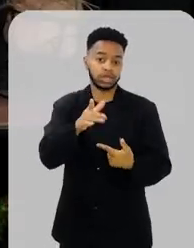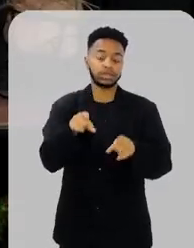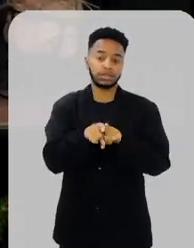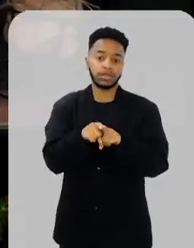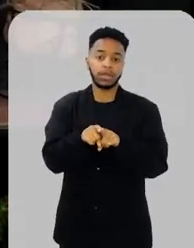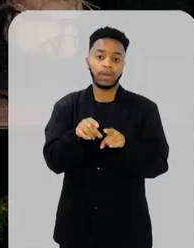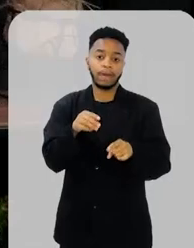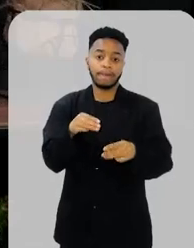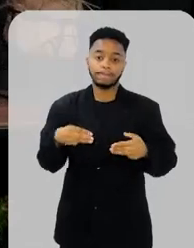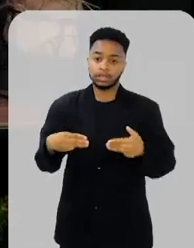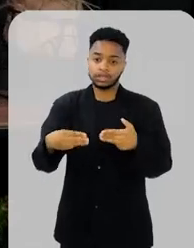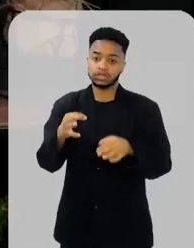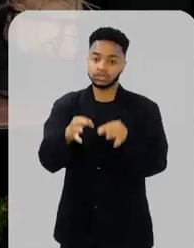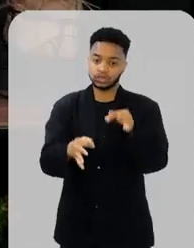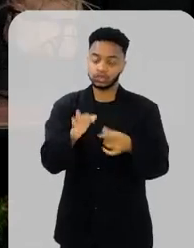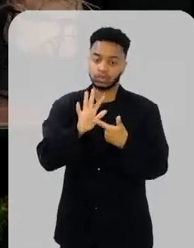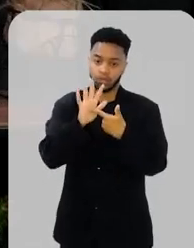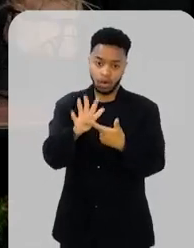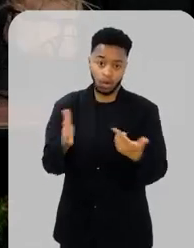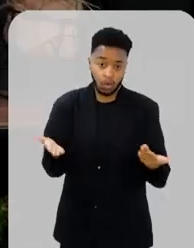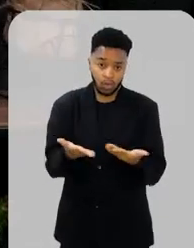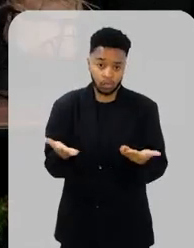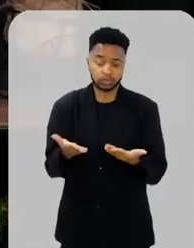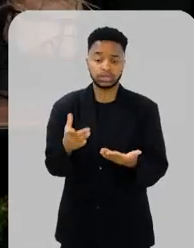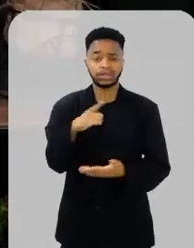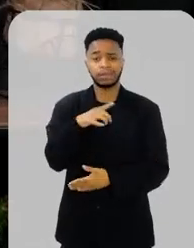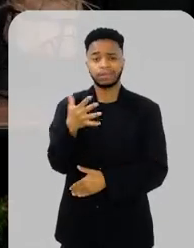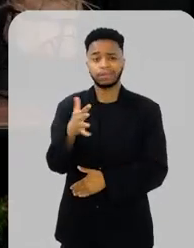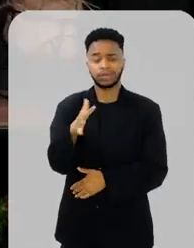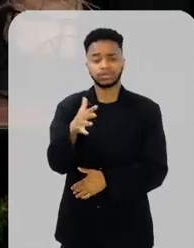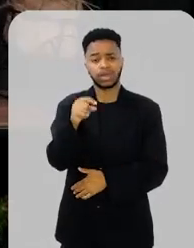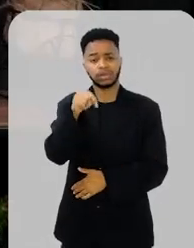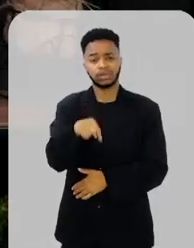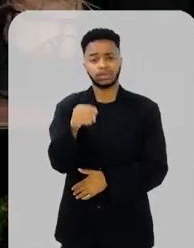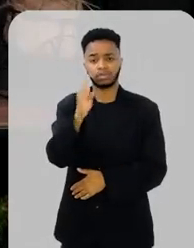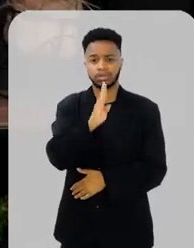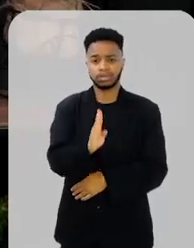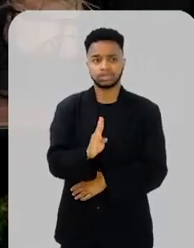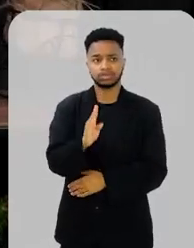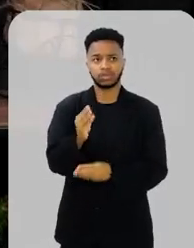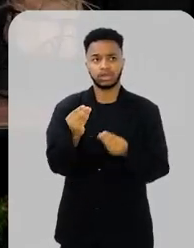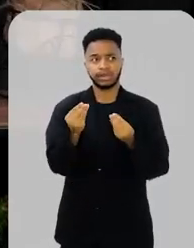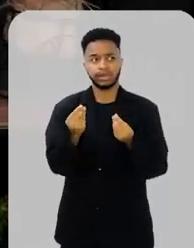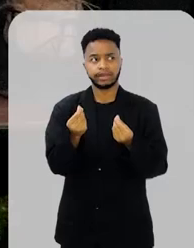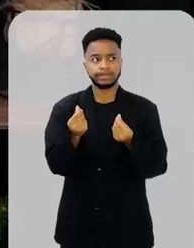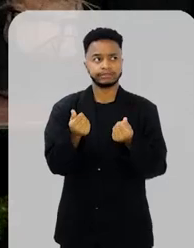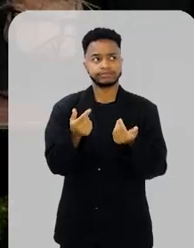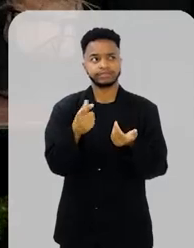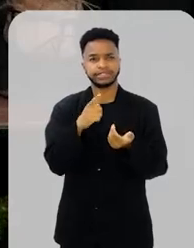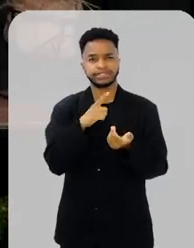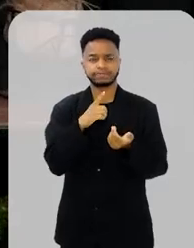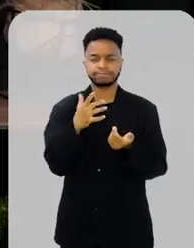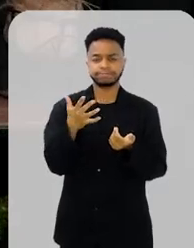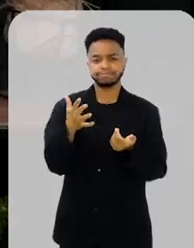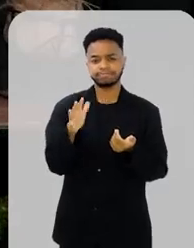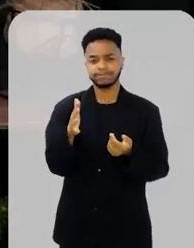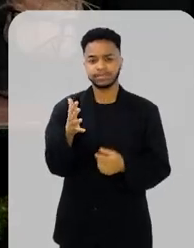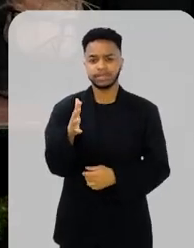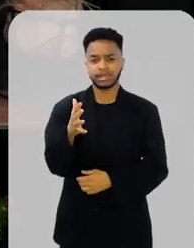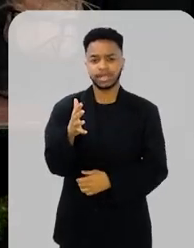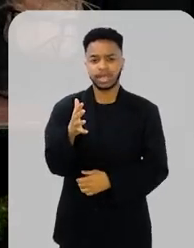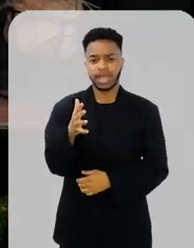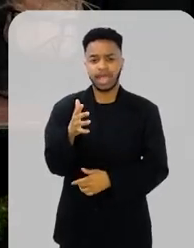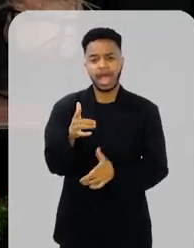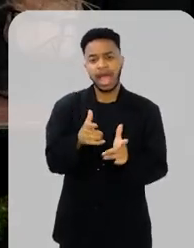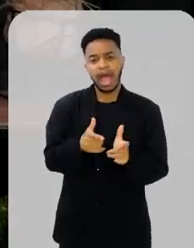o próprio Ministério da Justiça aponta, né, que hoje circulam mais ou menos no Brasil, né, a